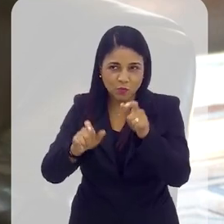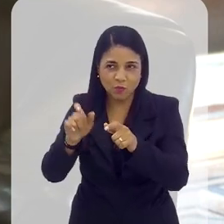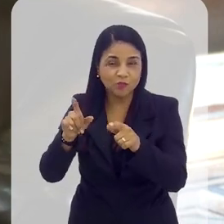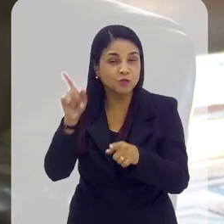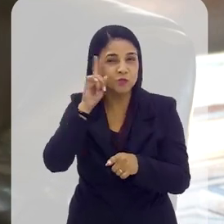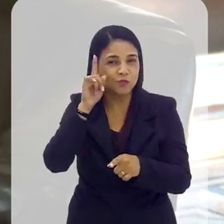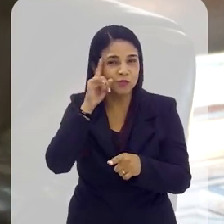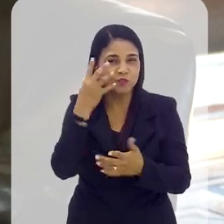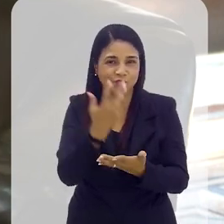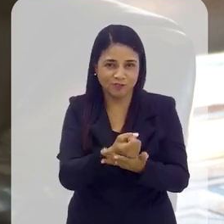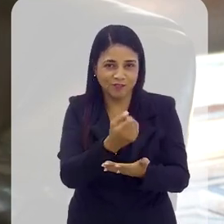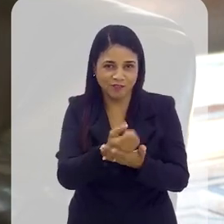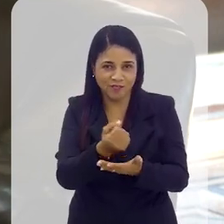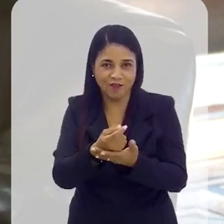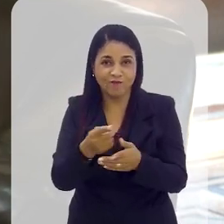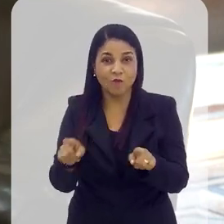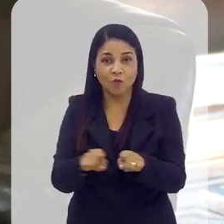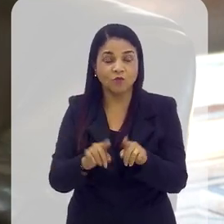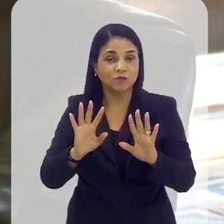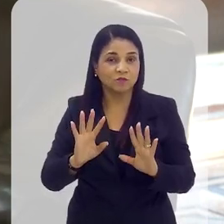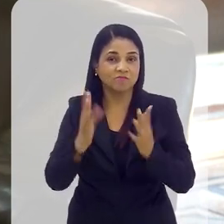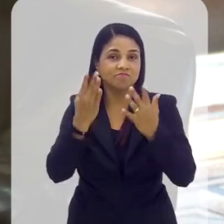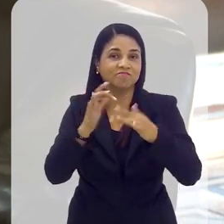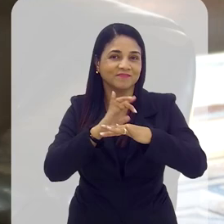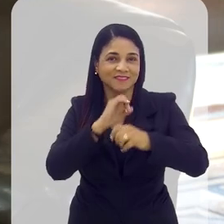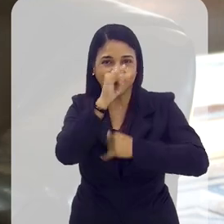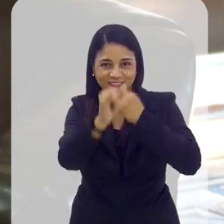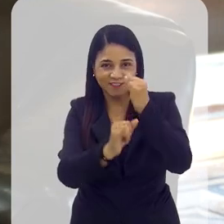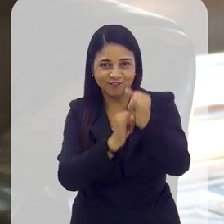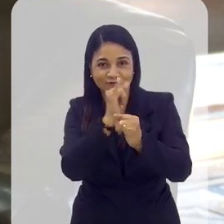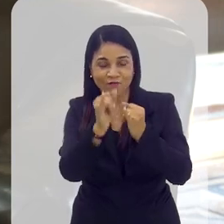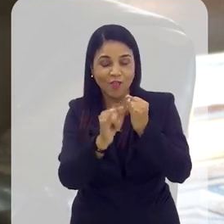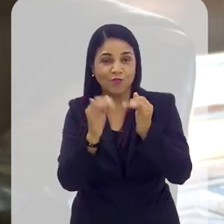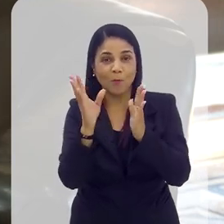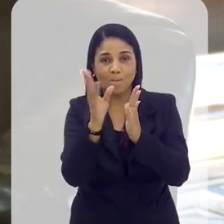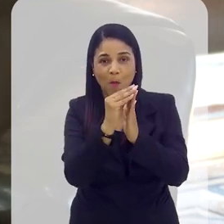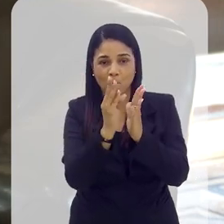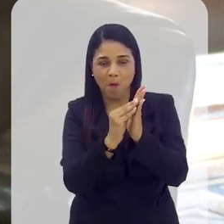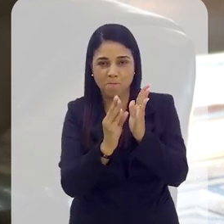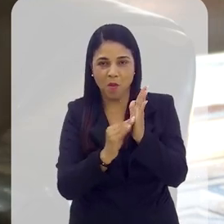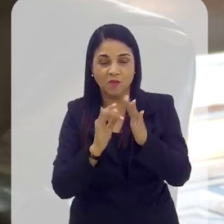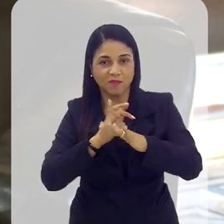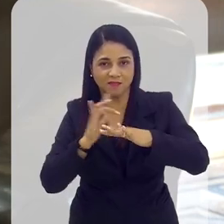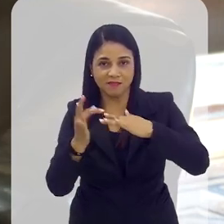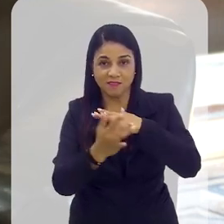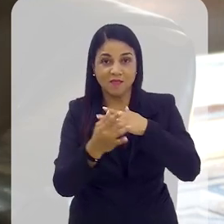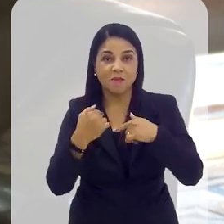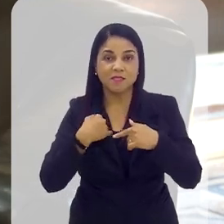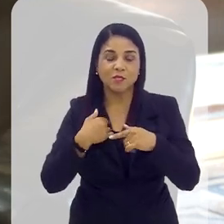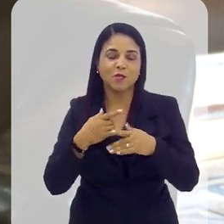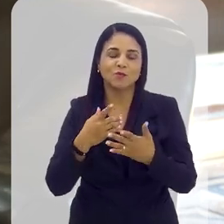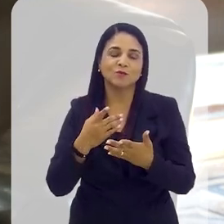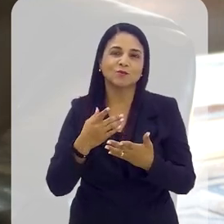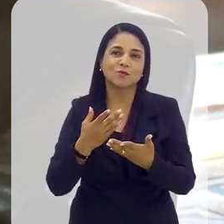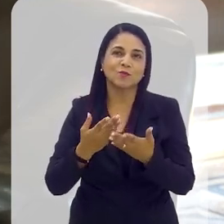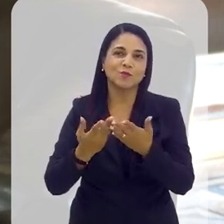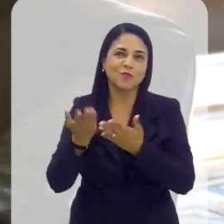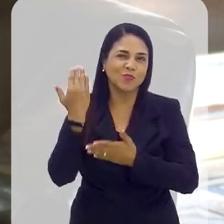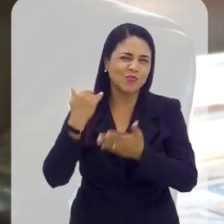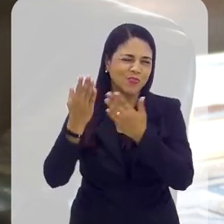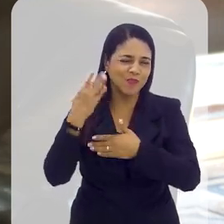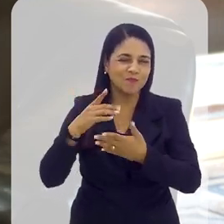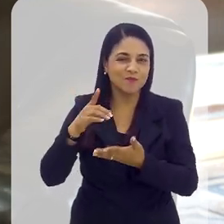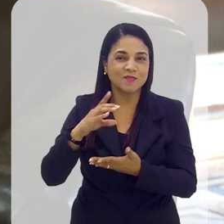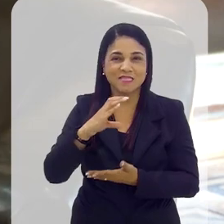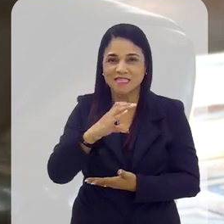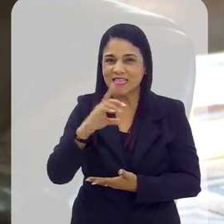Gravo muito, todo dia, né? Hoje tem o advento da internet que a gente tem caramba, que postar tudo hora, o que faz. Mas eu sou da época do CD,